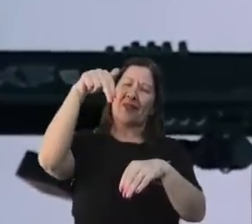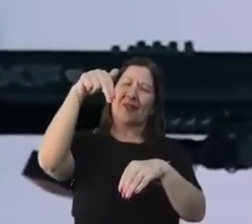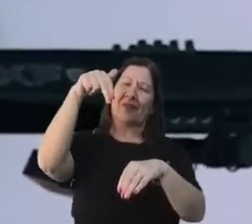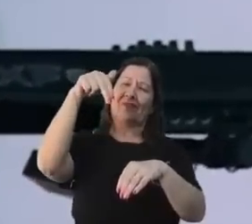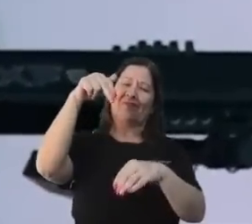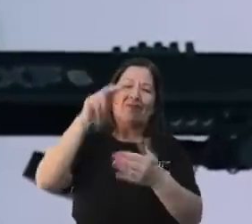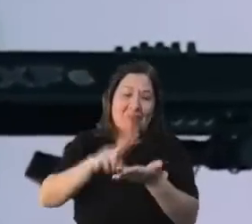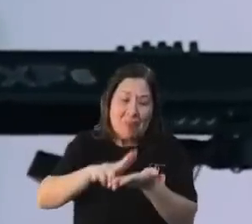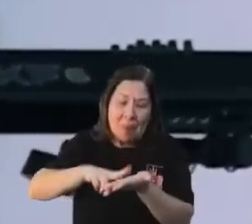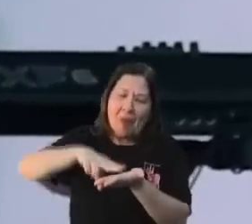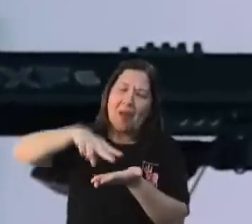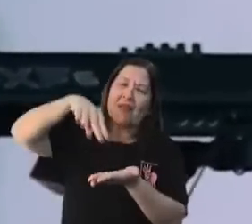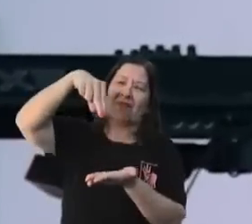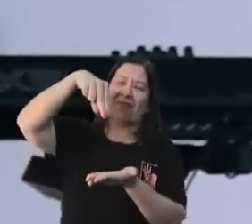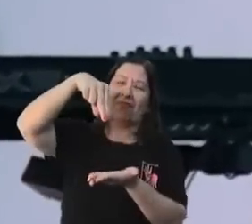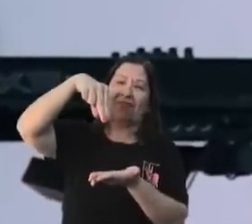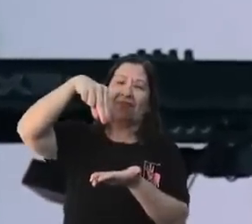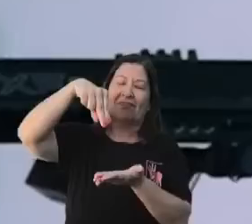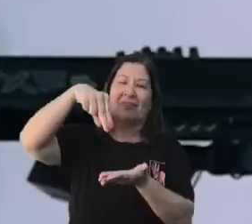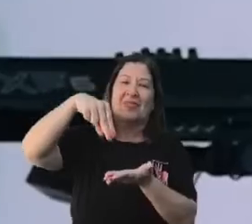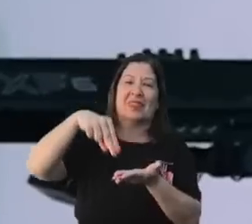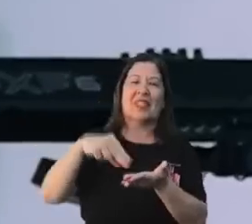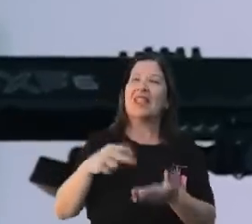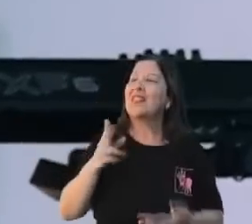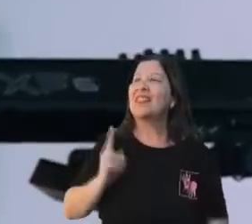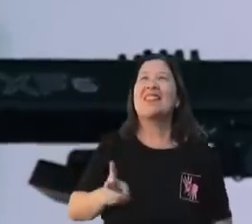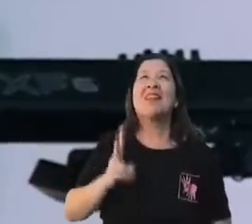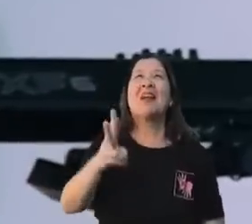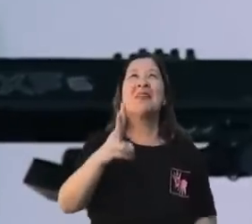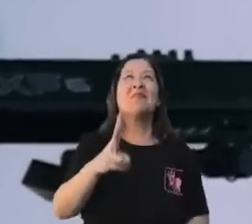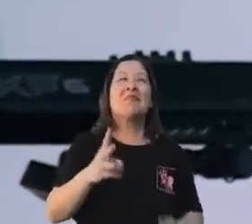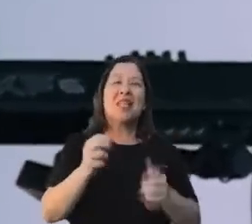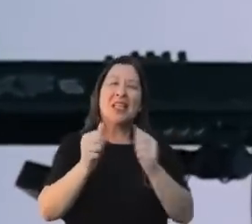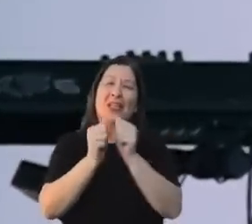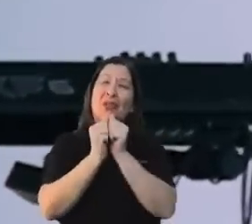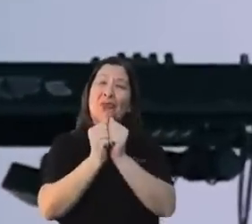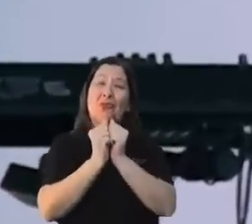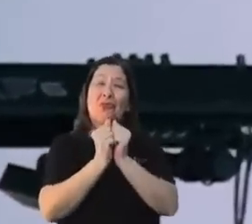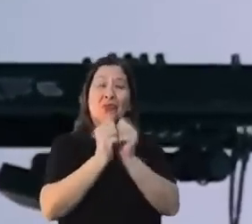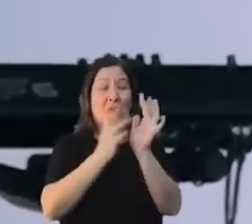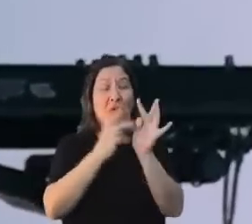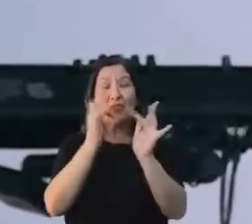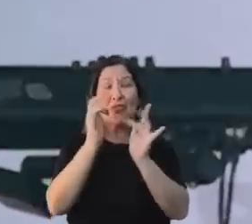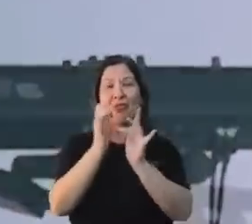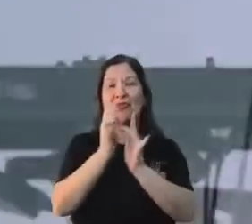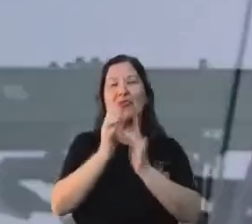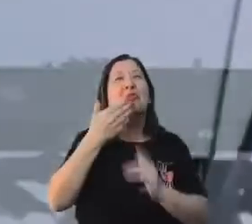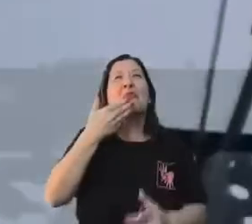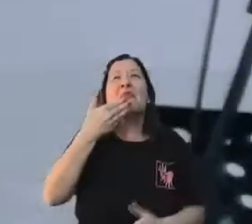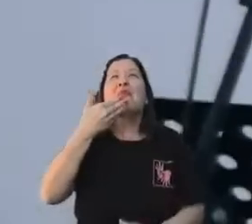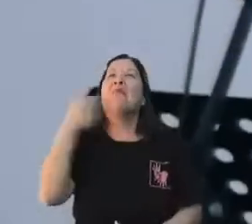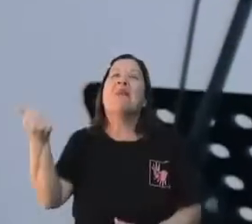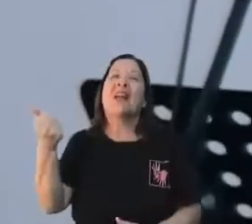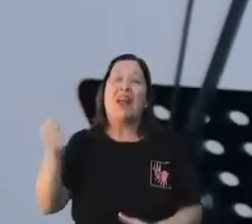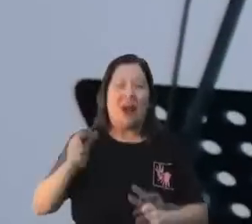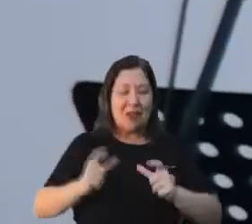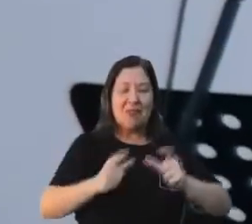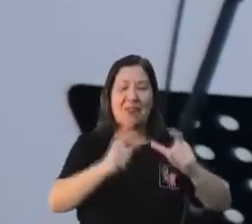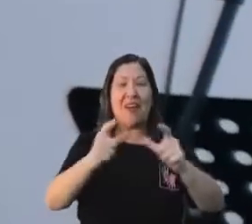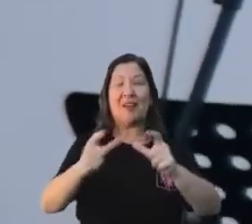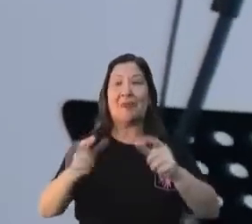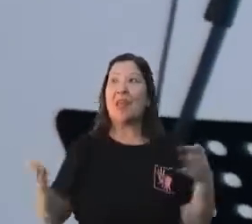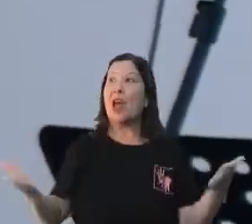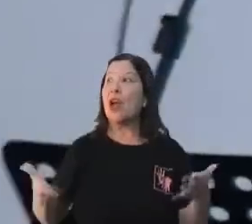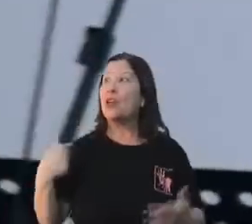Jesus é o melhor lugar do mundo. Hoje viemos aqui para agradecer.